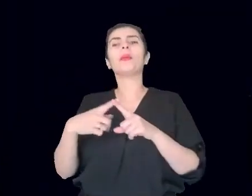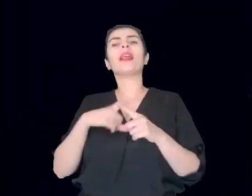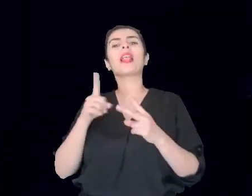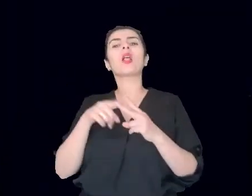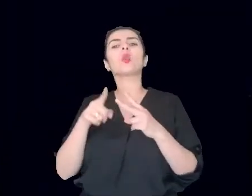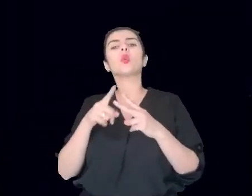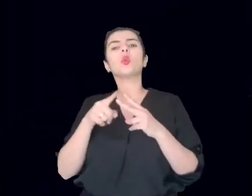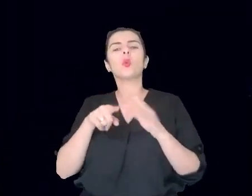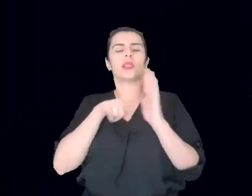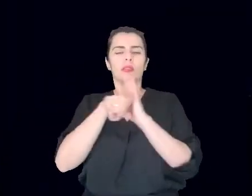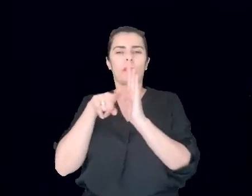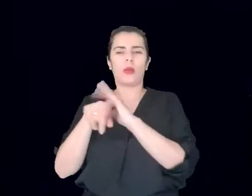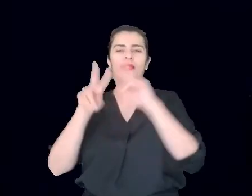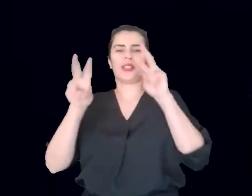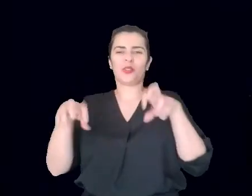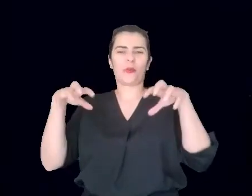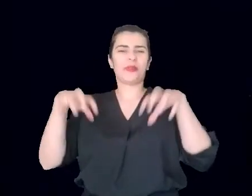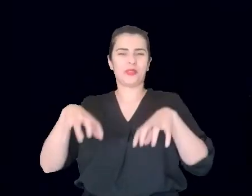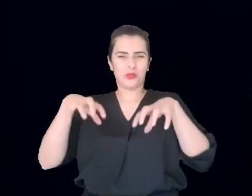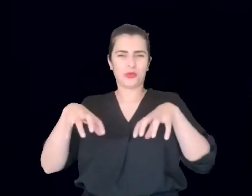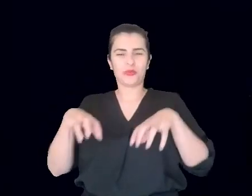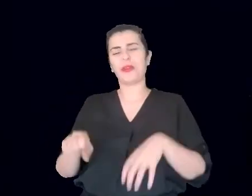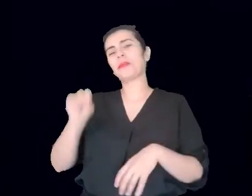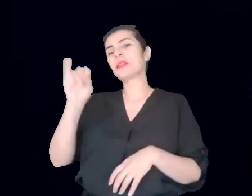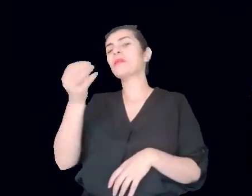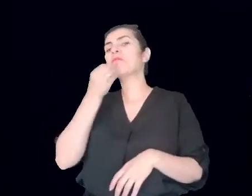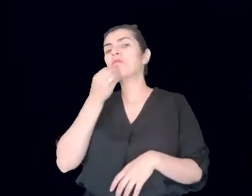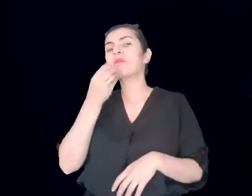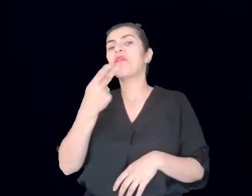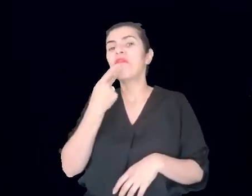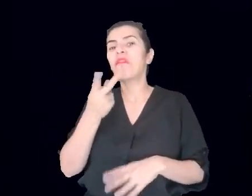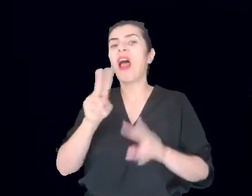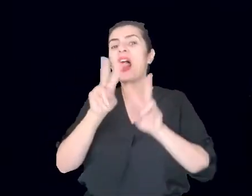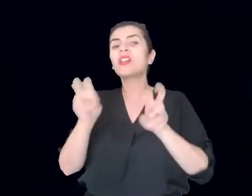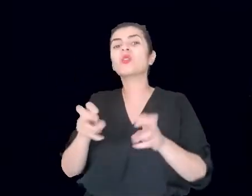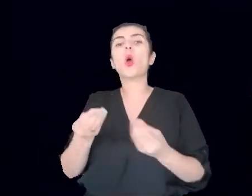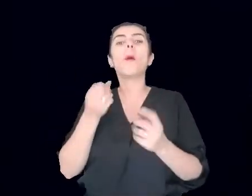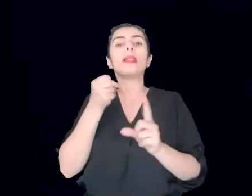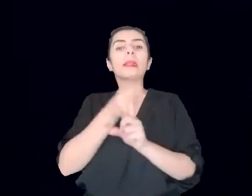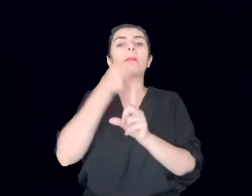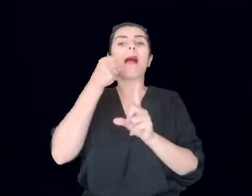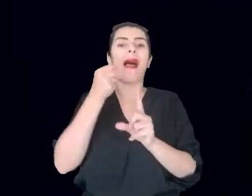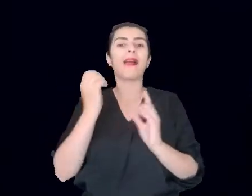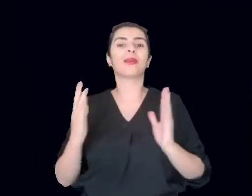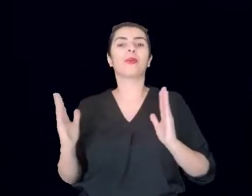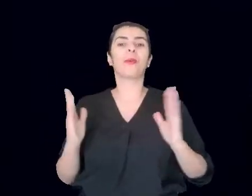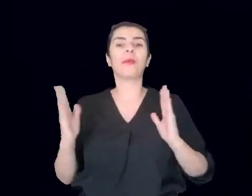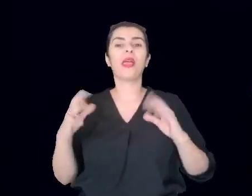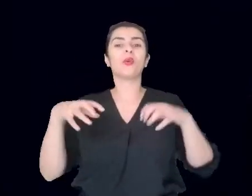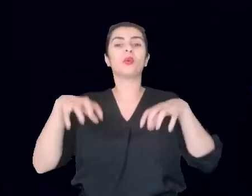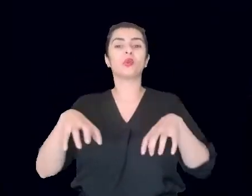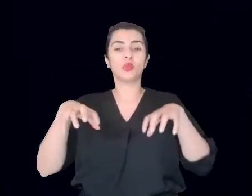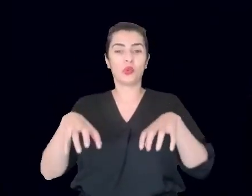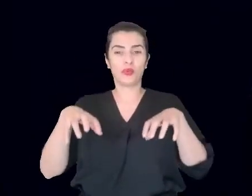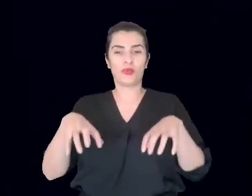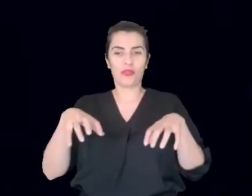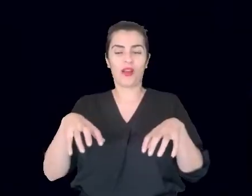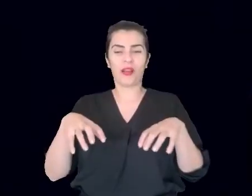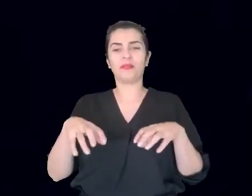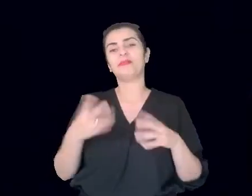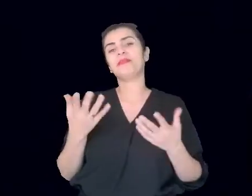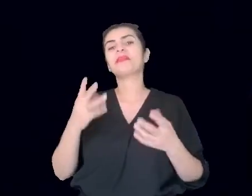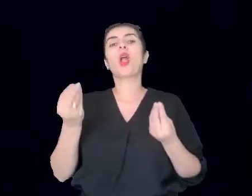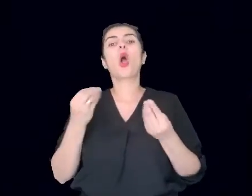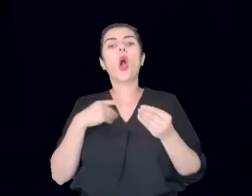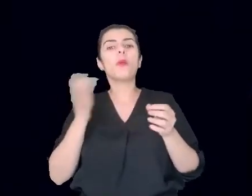isso. Então, se vocês puderem comentar um pouco mais sobre os impactos, né, desse período em relação à disposição de